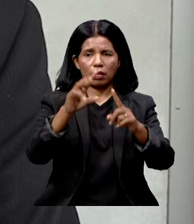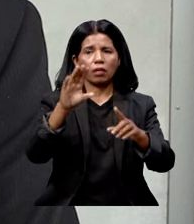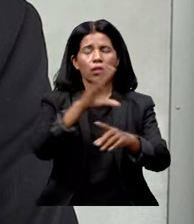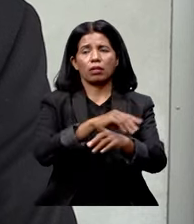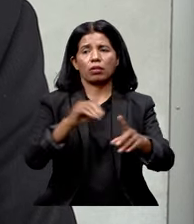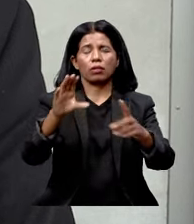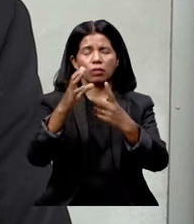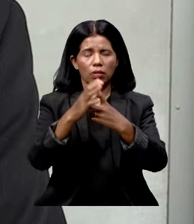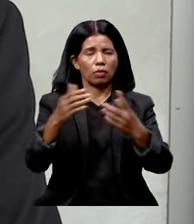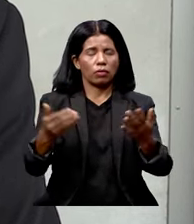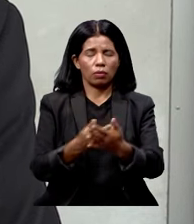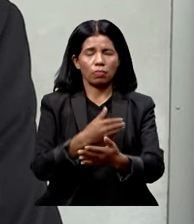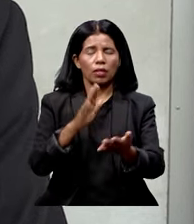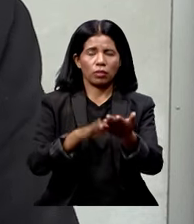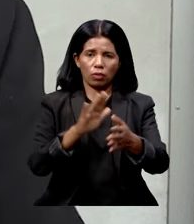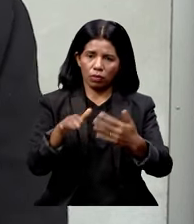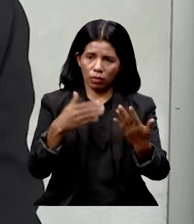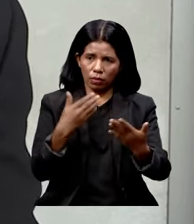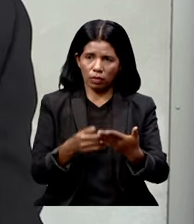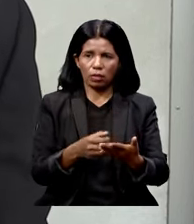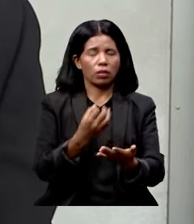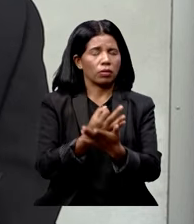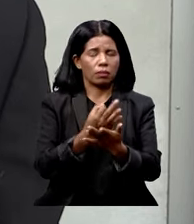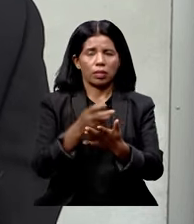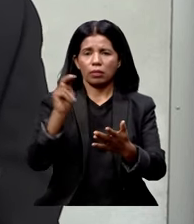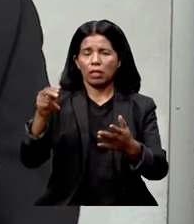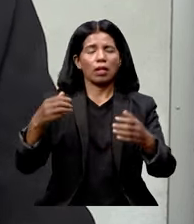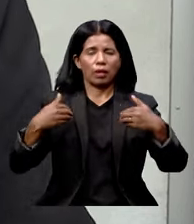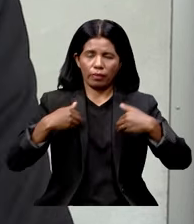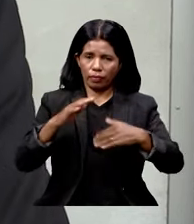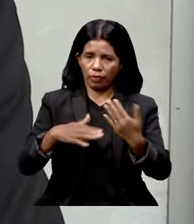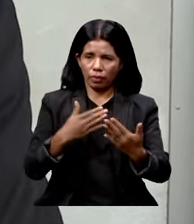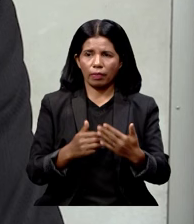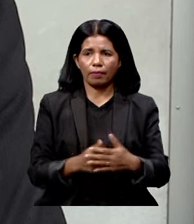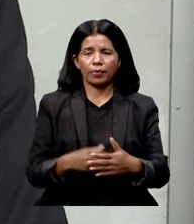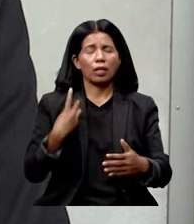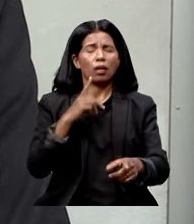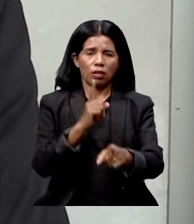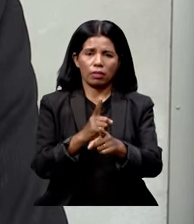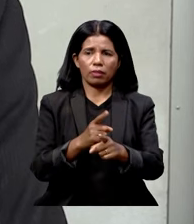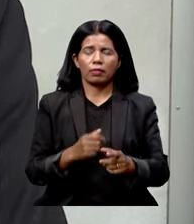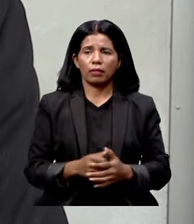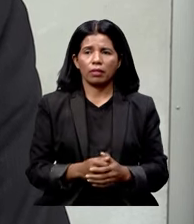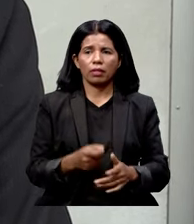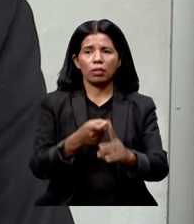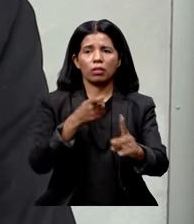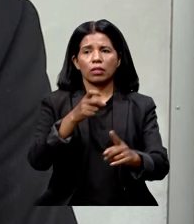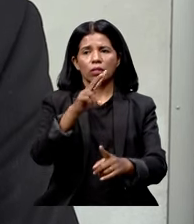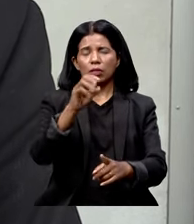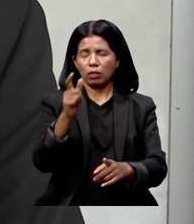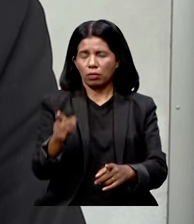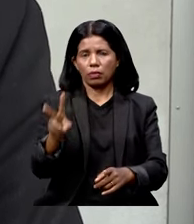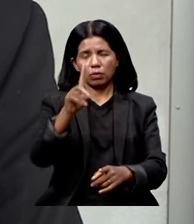Cira, sala aula Cira, e mostra reabilitação Cira. Orçamento Ninian e Ahoto. Então, nós, Duni, a Rússia 2021,